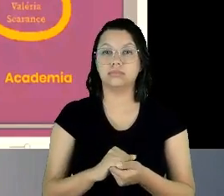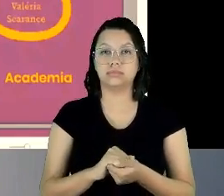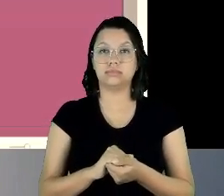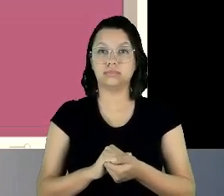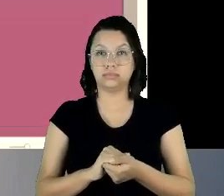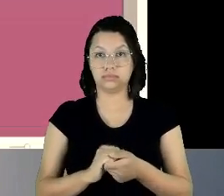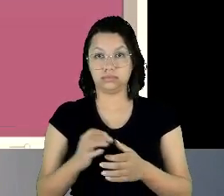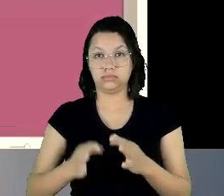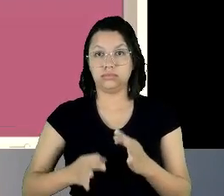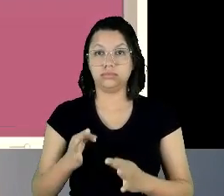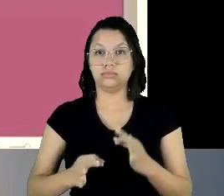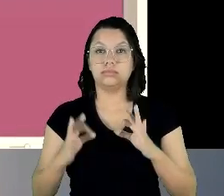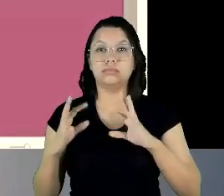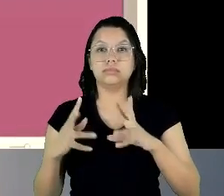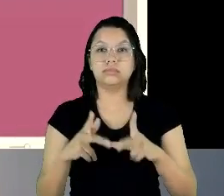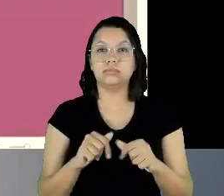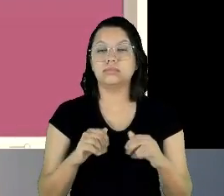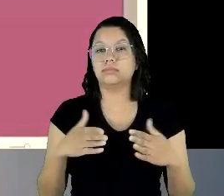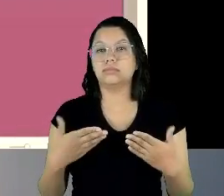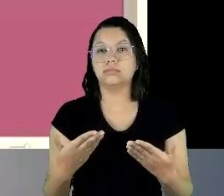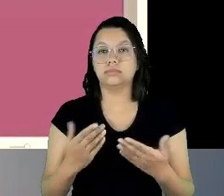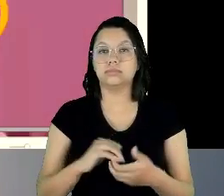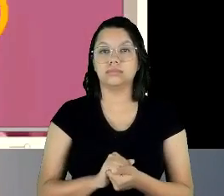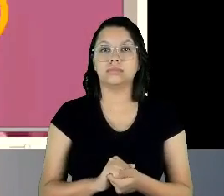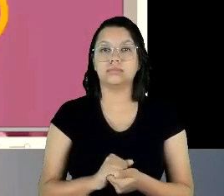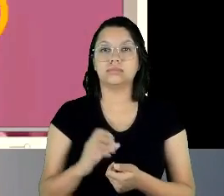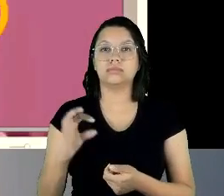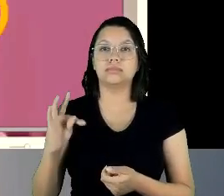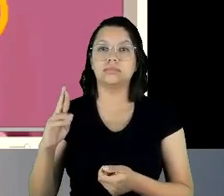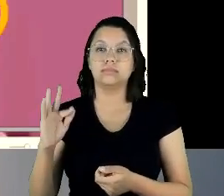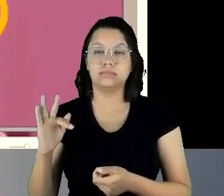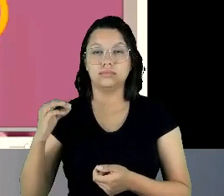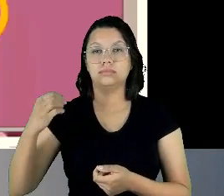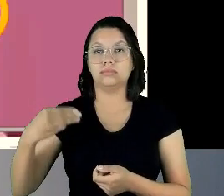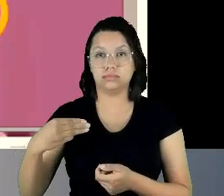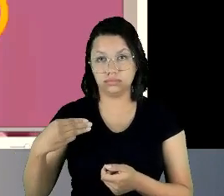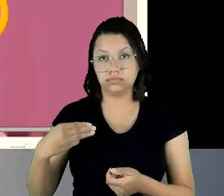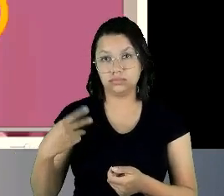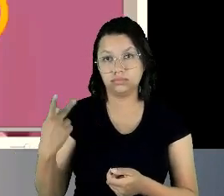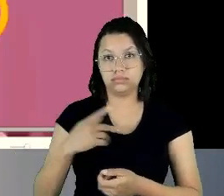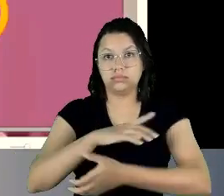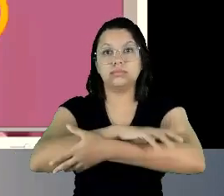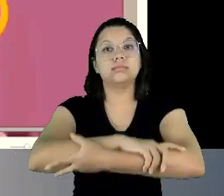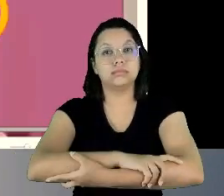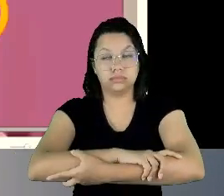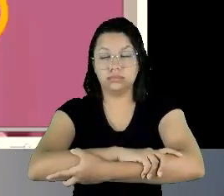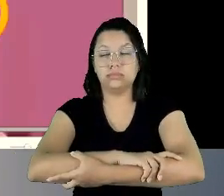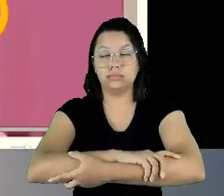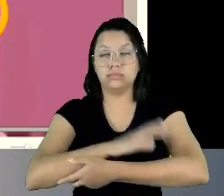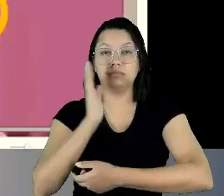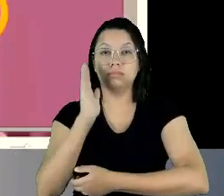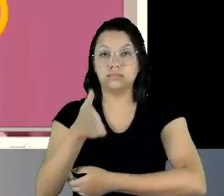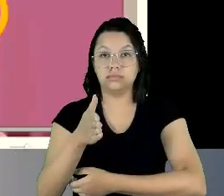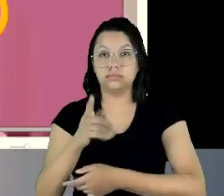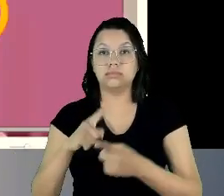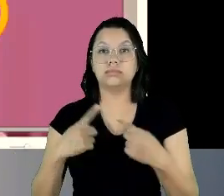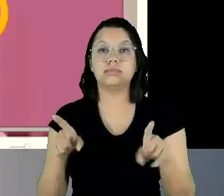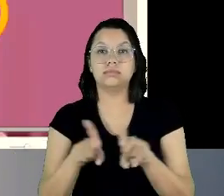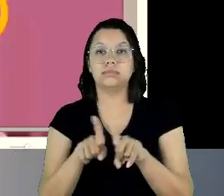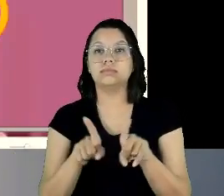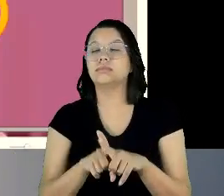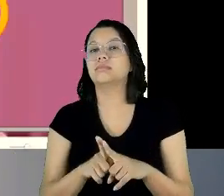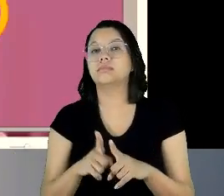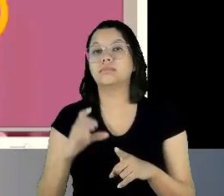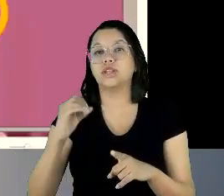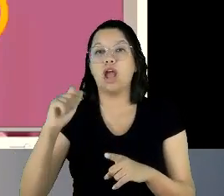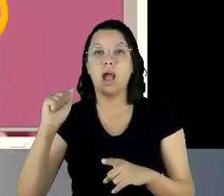a justiça como um todo, então, TRF3, nossa, como parceiro direto, mas também